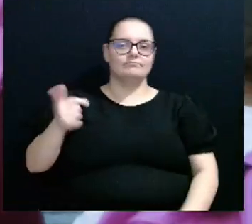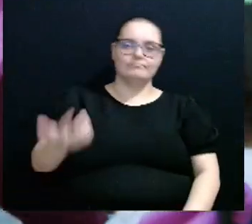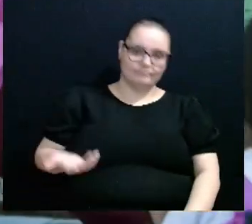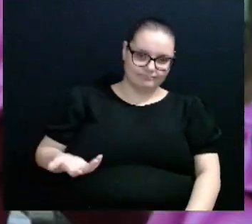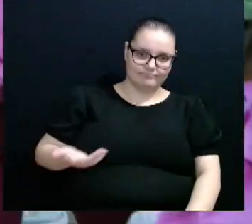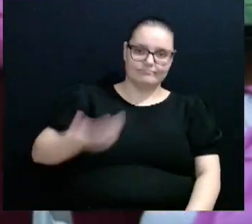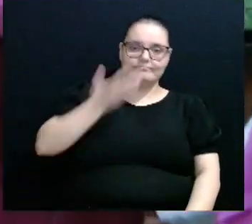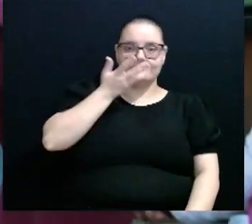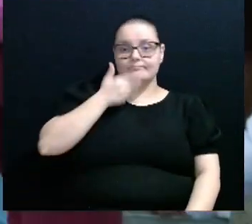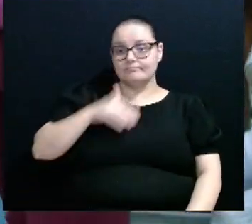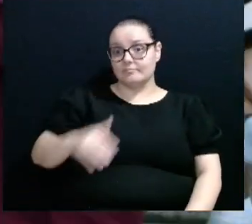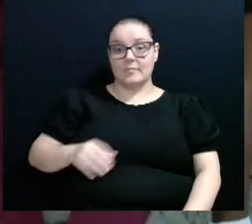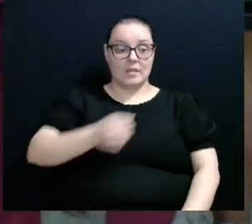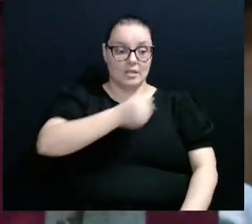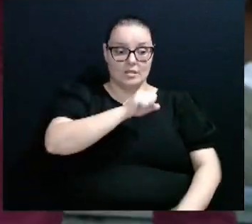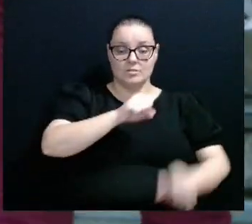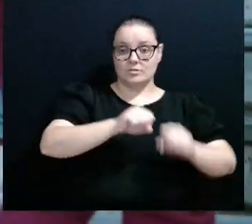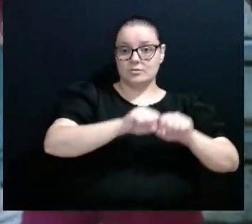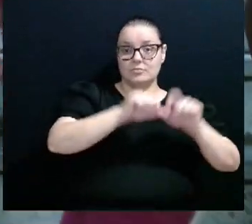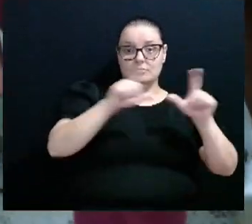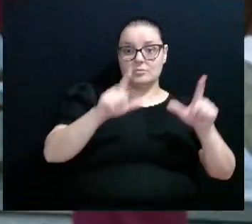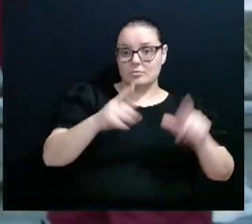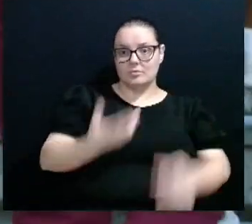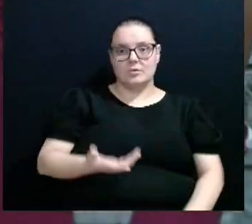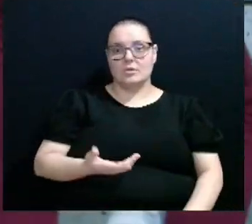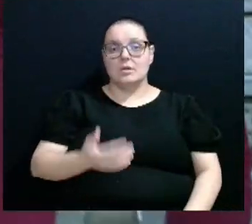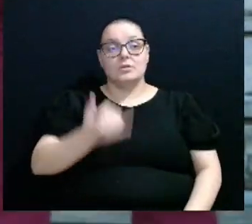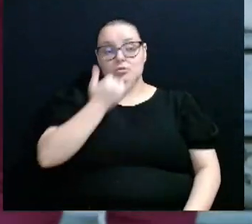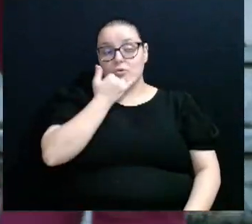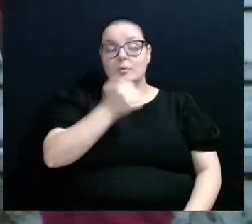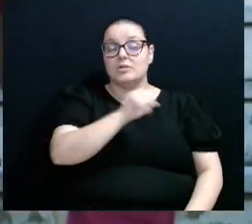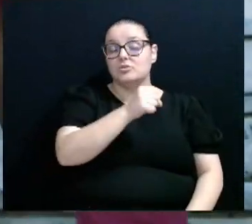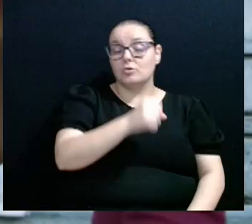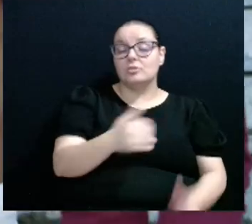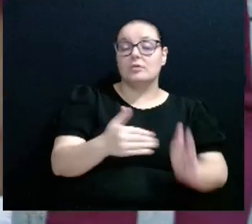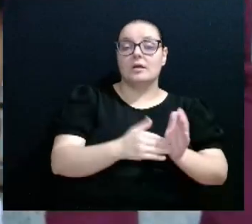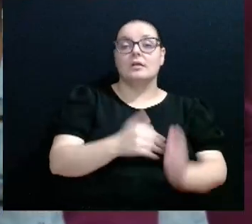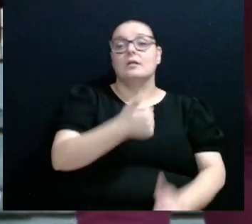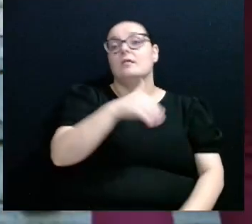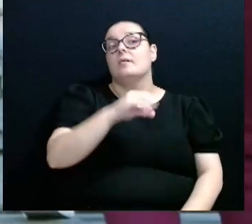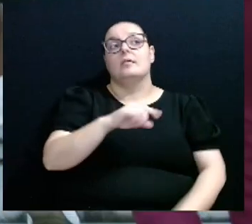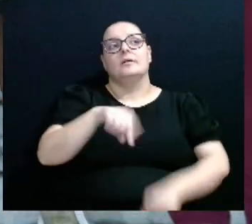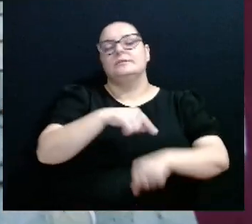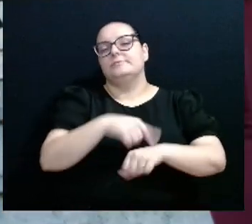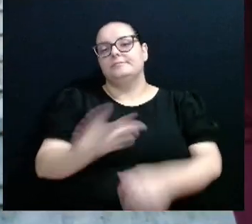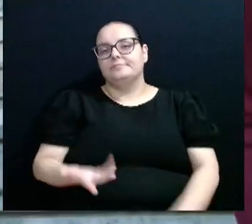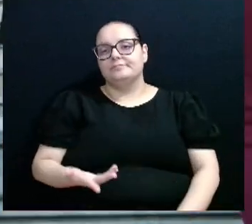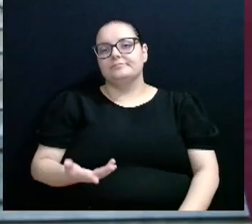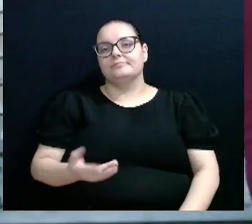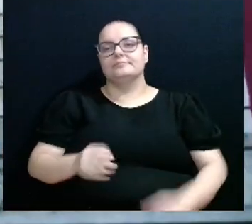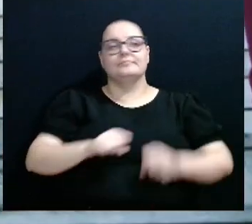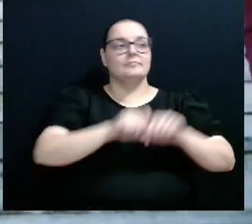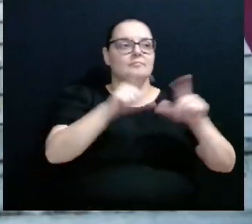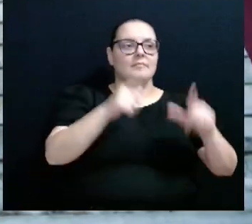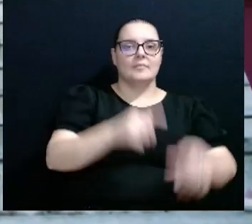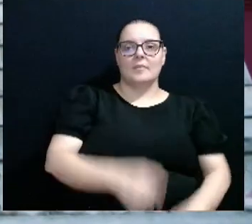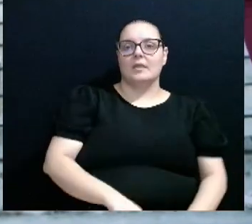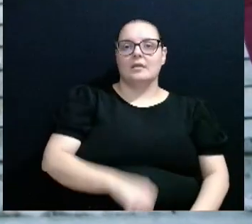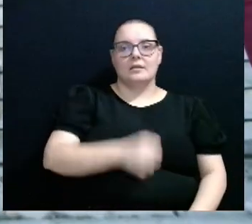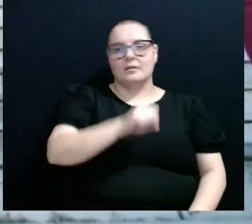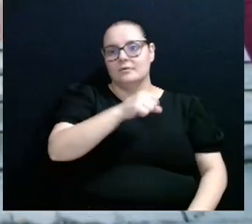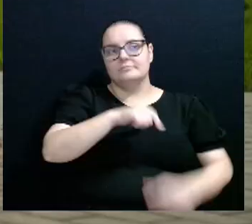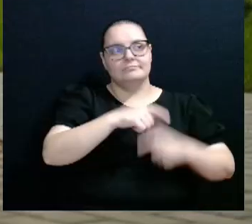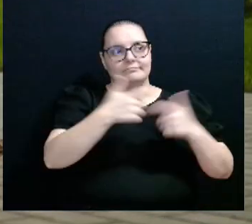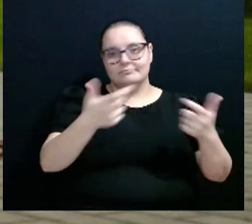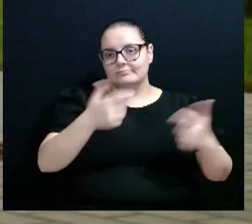8 a 10 horas. Então você pensa que sai cedo, É. 7 horas, sai da escola depois às 6 da tarde, chega em casa, janta, quando não